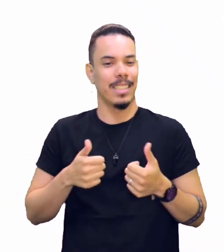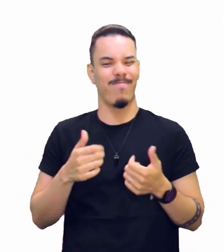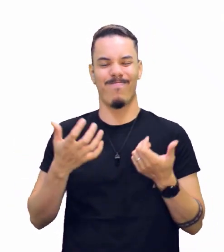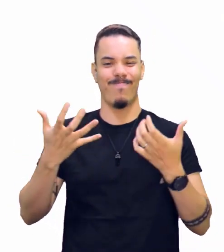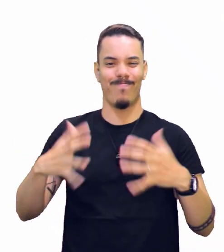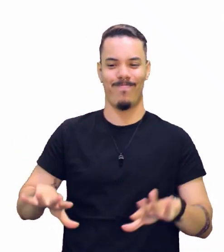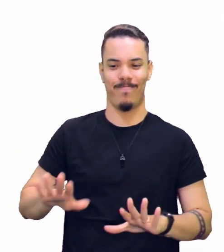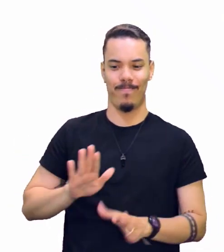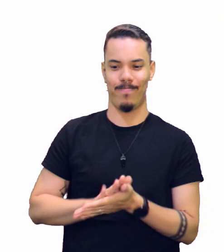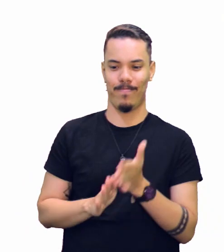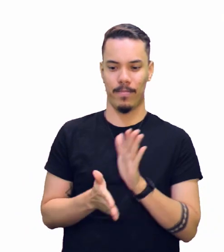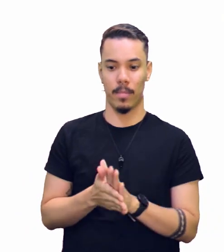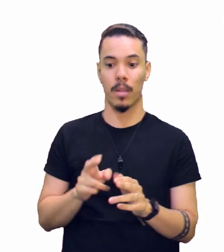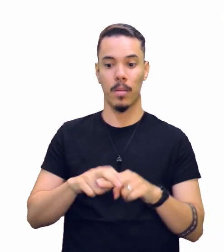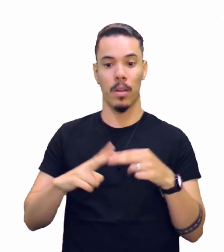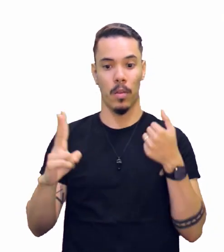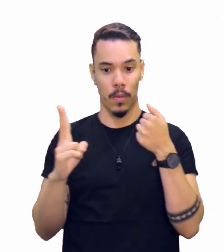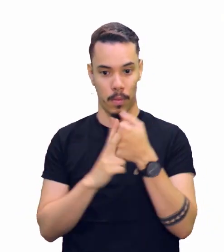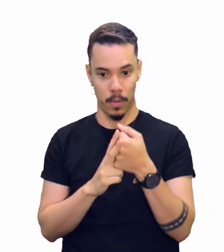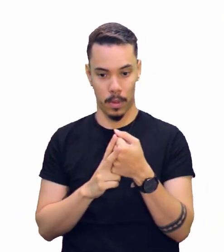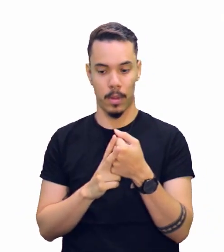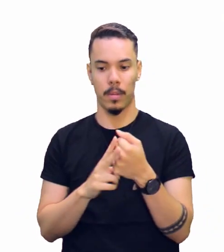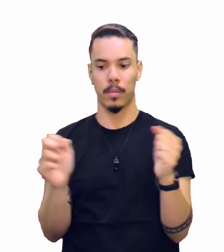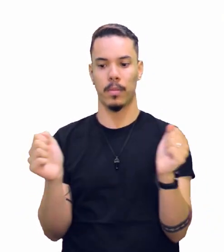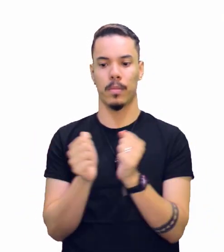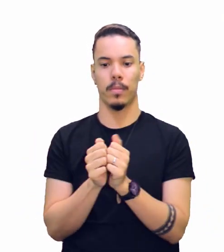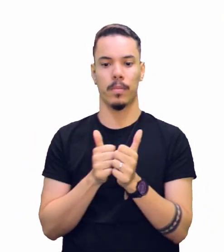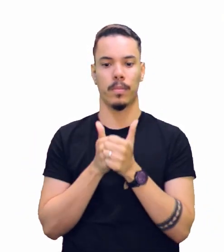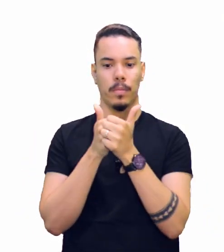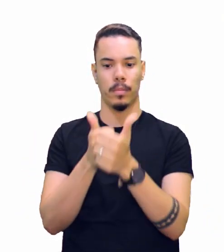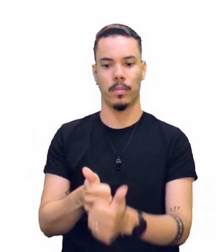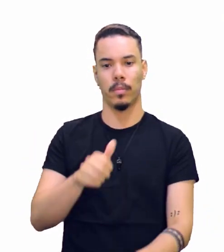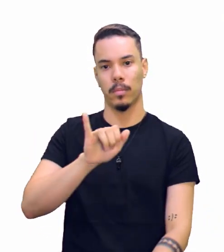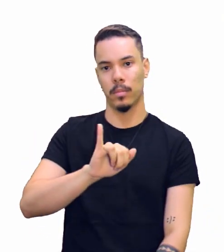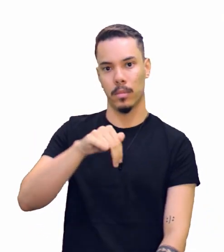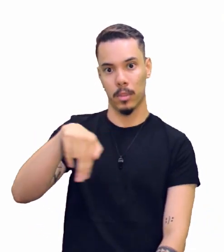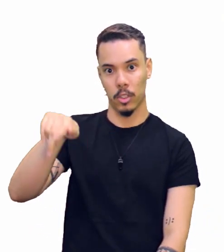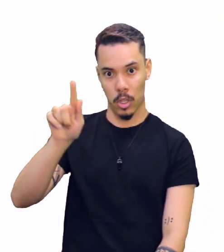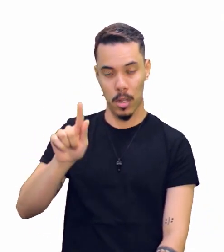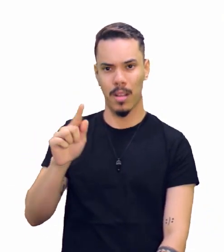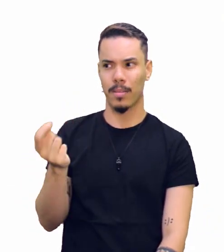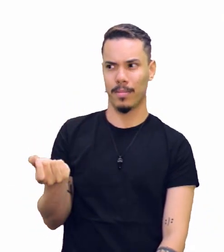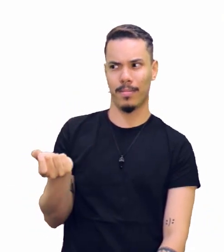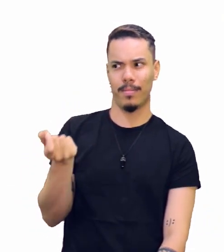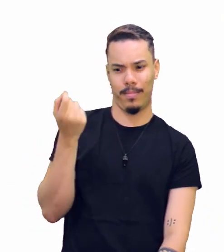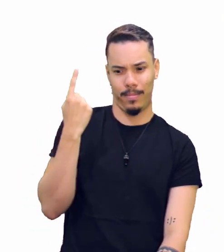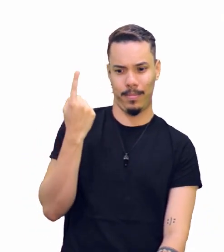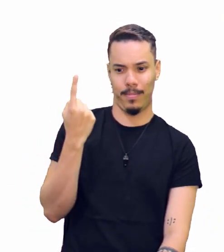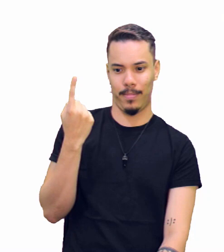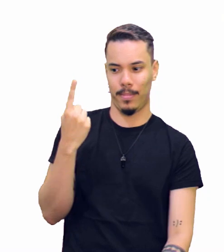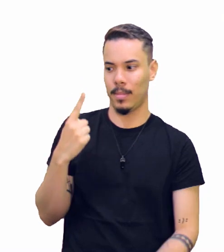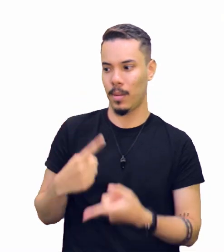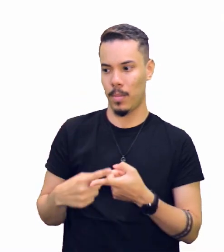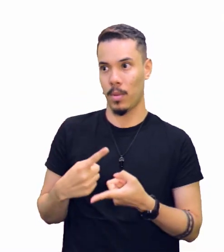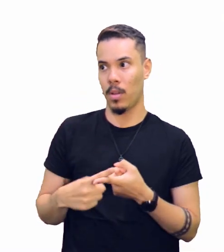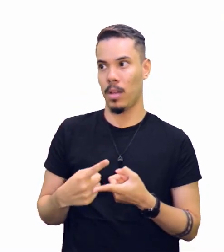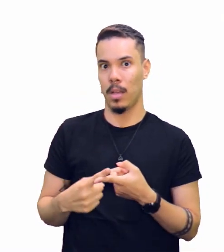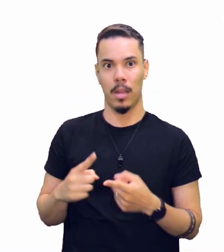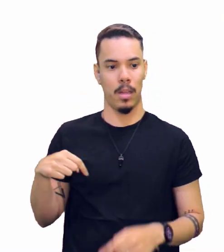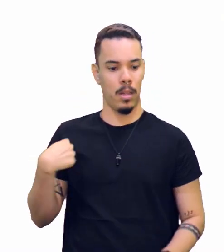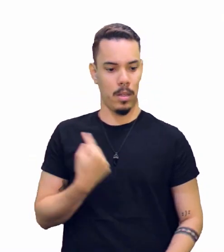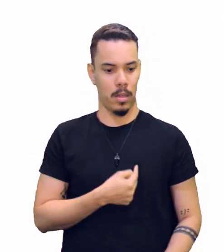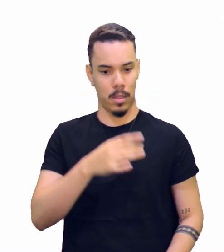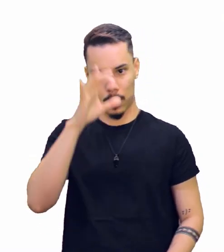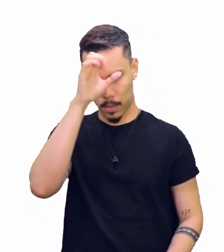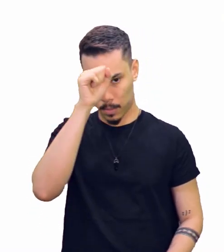esse outro verbo ele vai vir com ing O que é estranho para algumas pessoas porque a gente